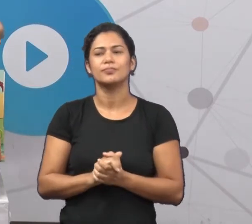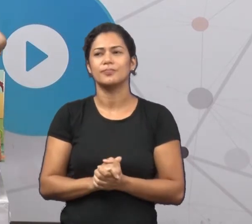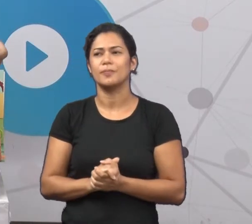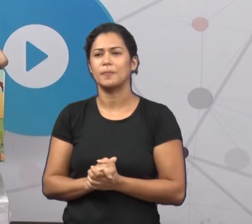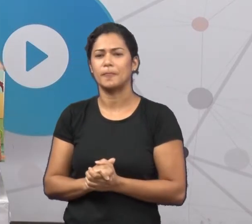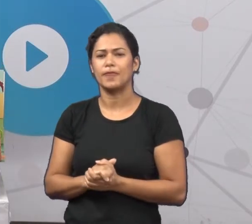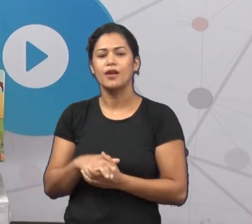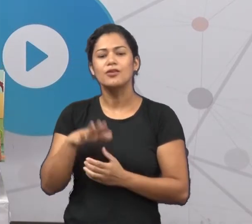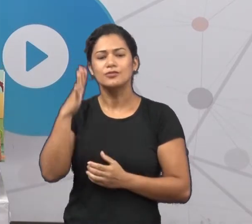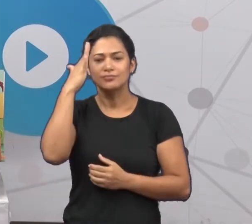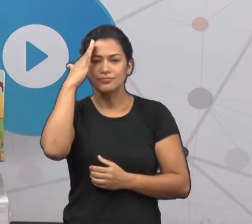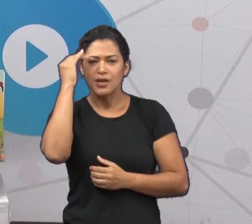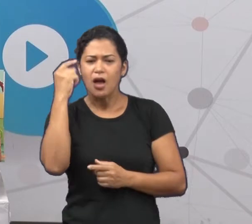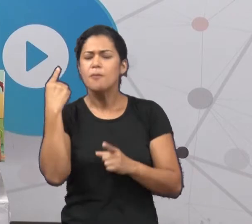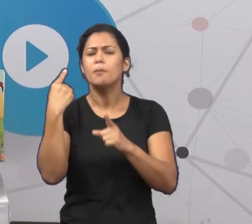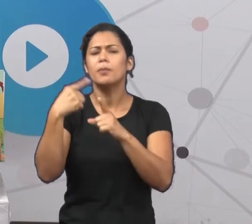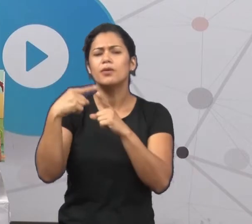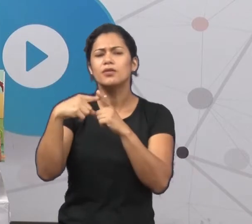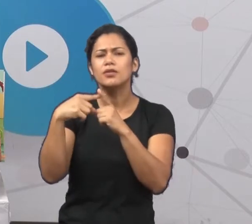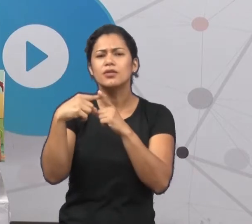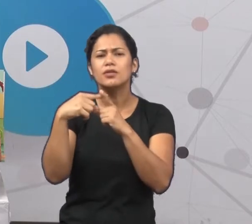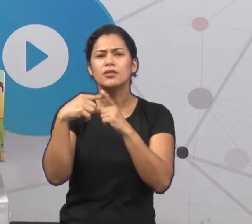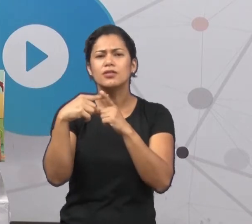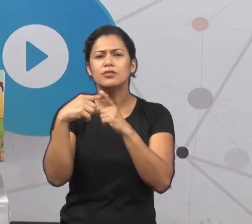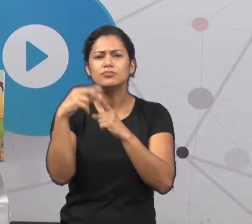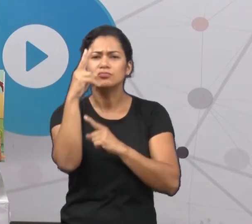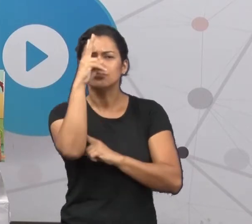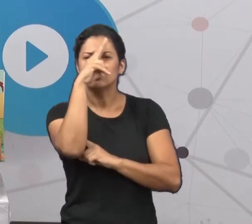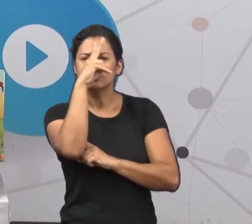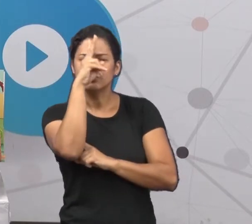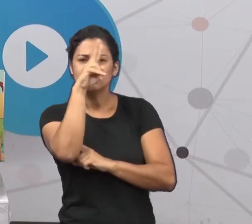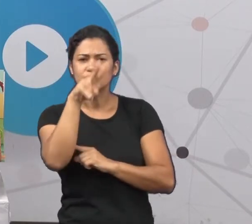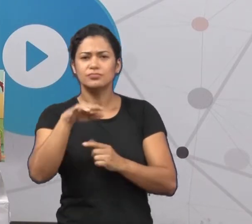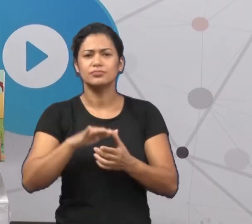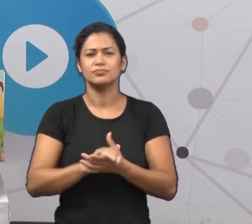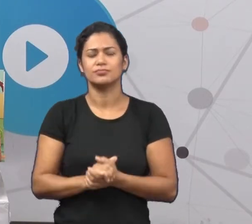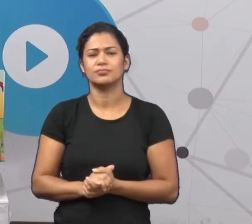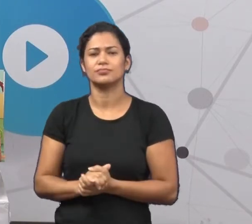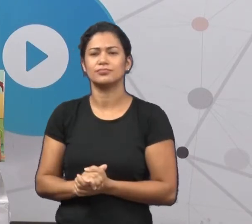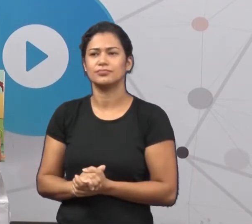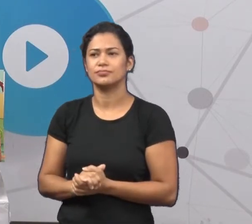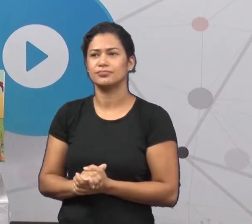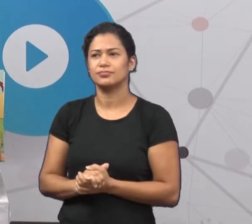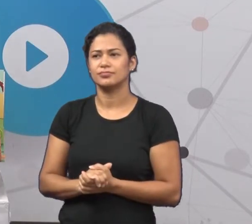Certo. Vocês sabem por que eu contei essa história para vocês? Muito bem.